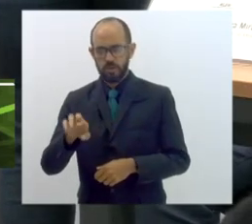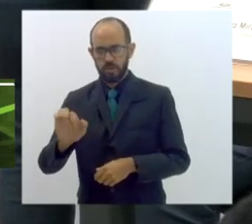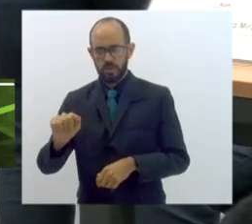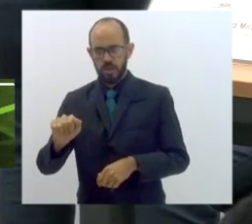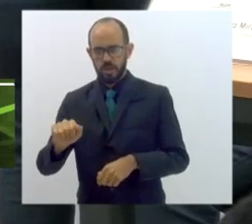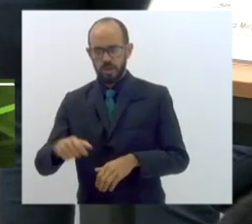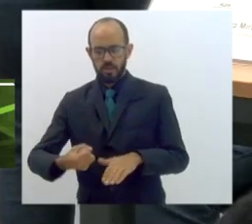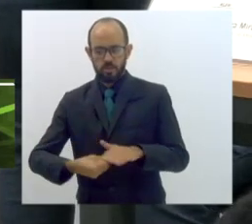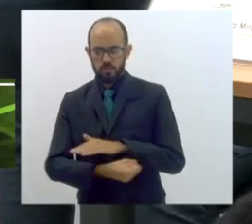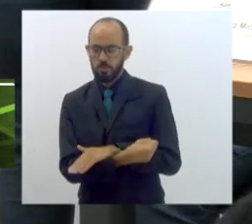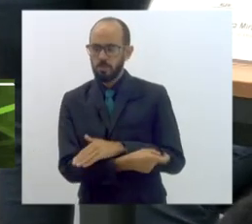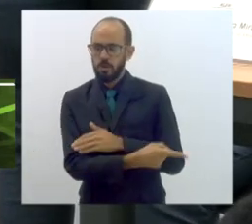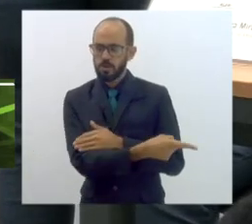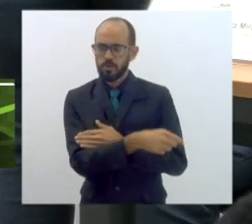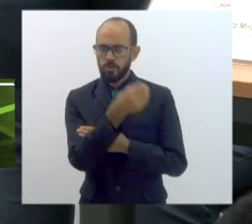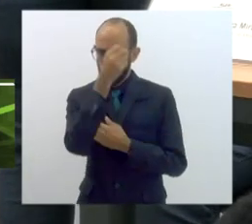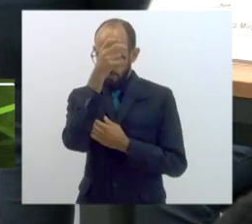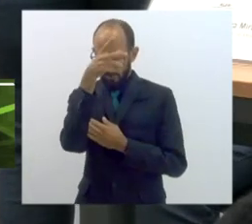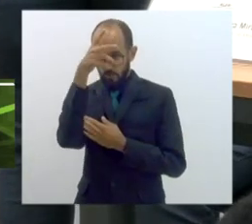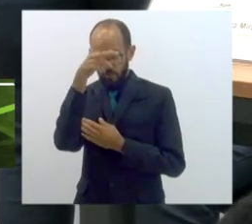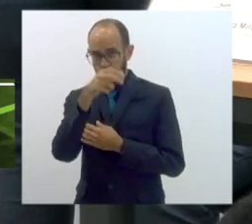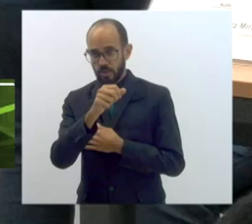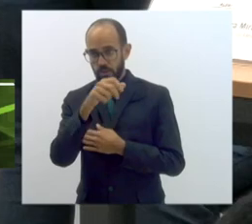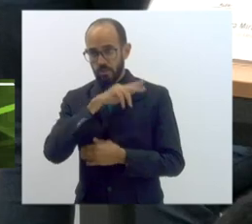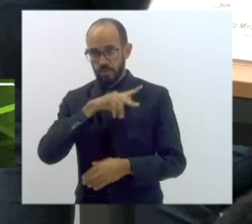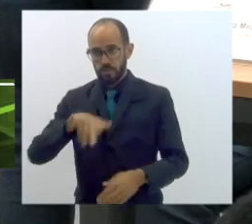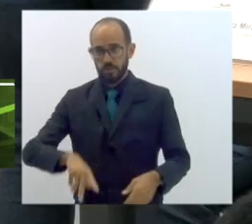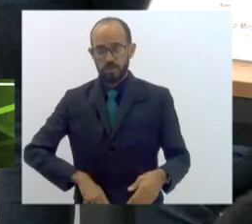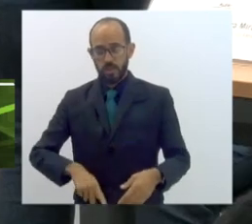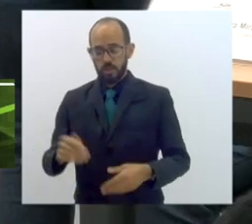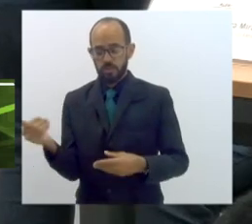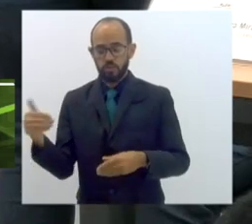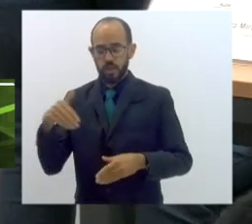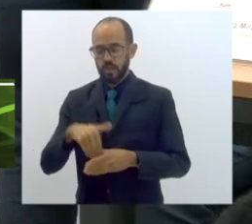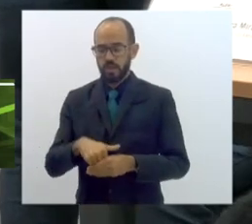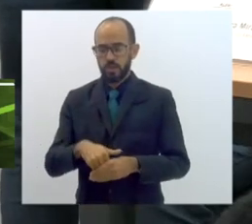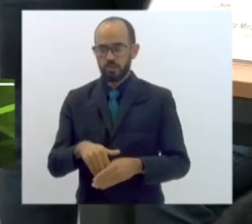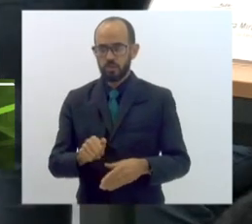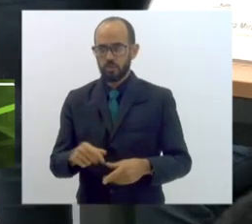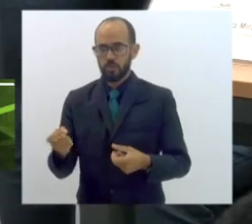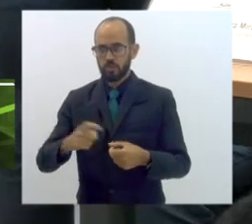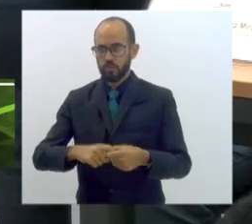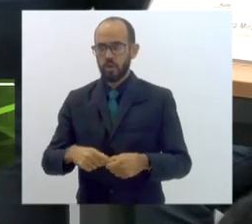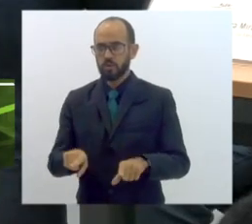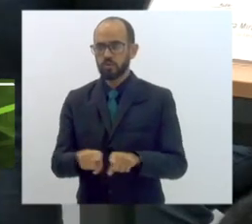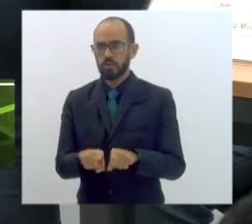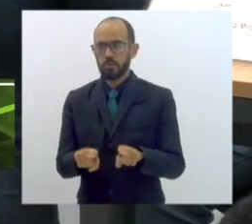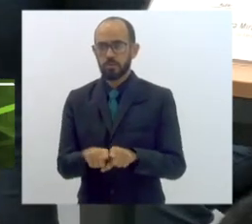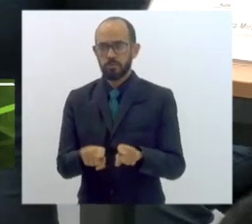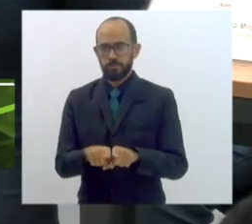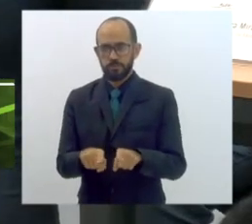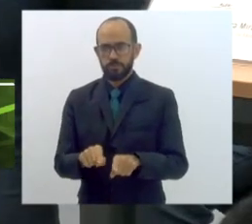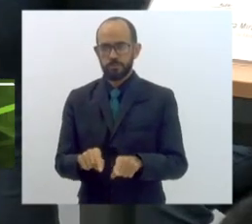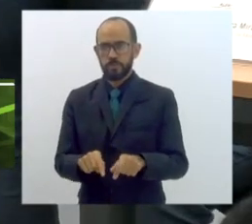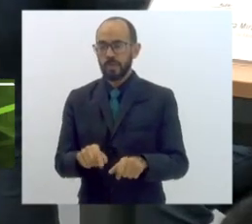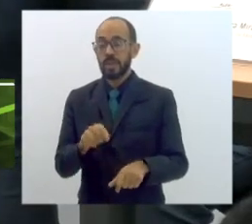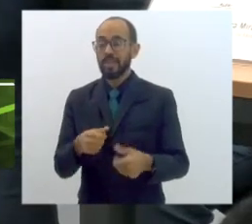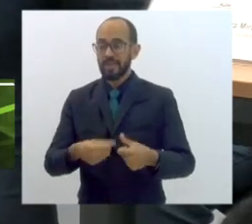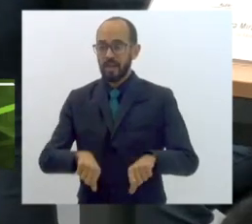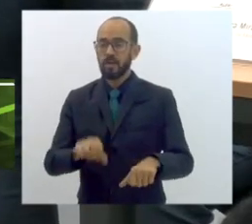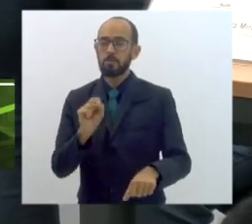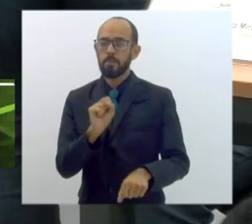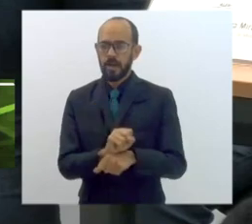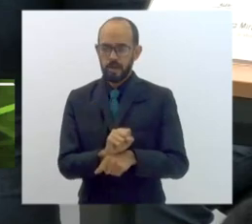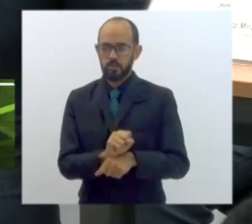foi também posse como presidente eleito do consórcio, o consórcio estava parado, literalmente parado, e é